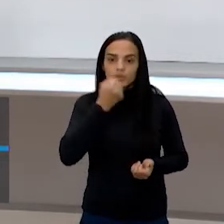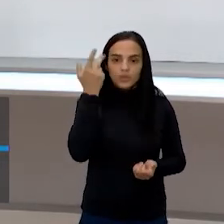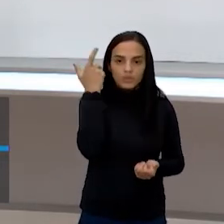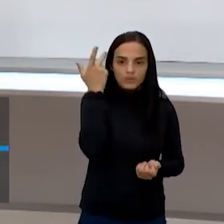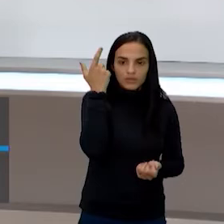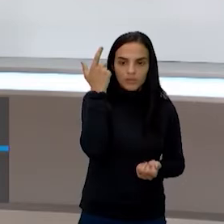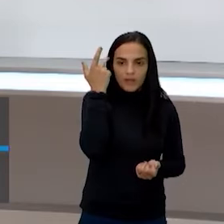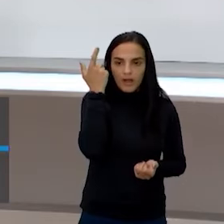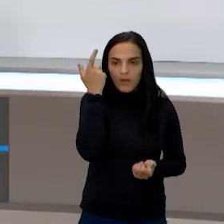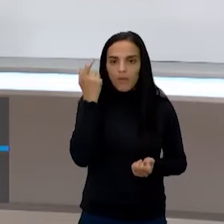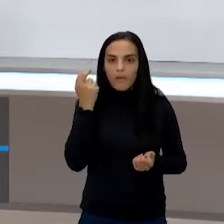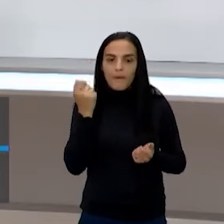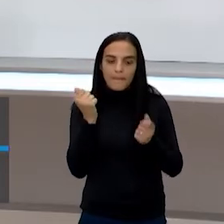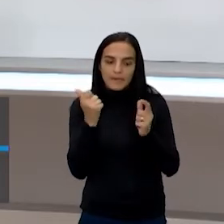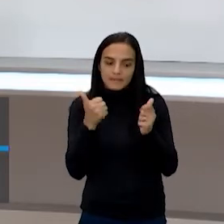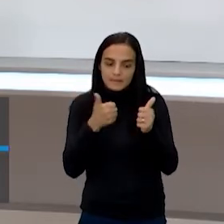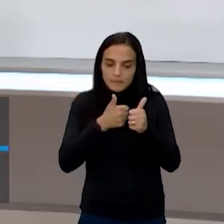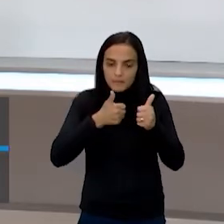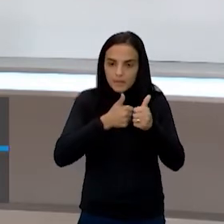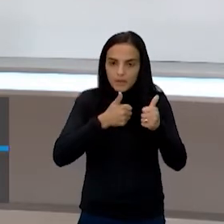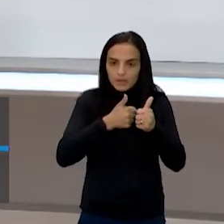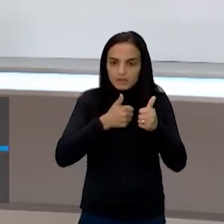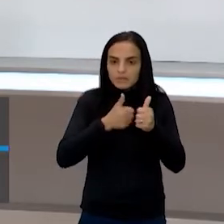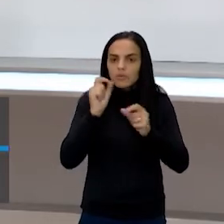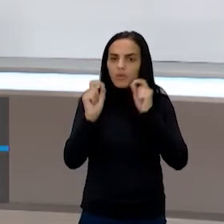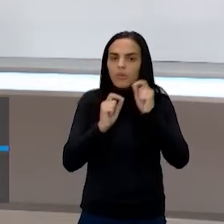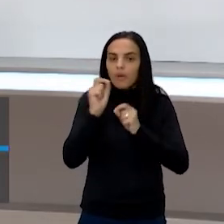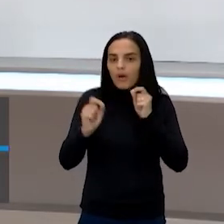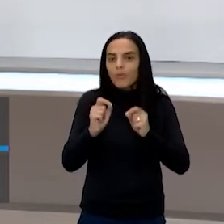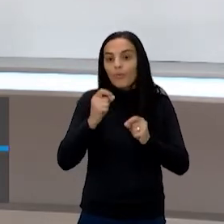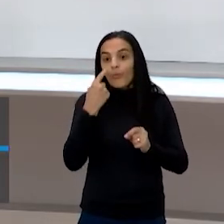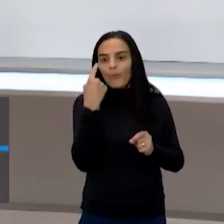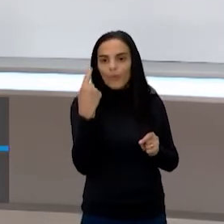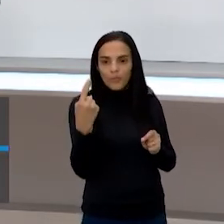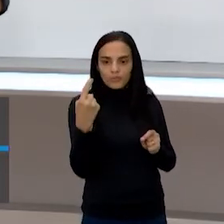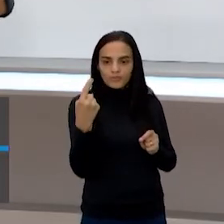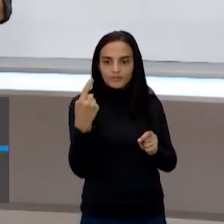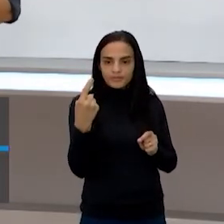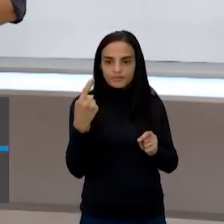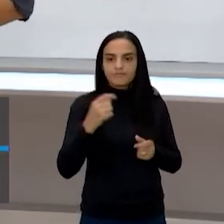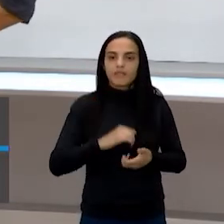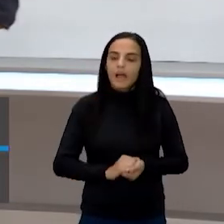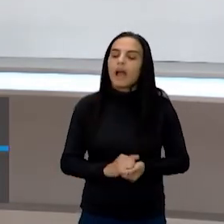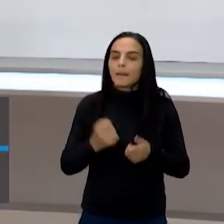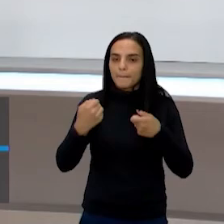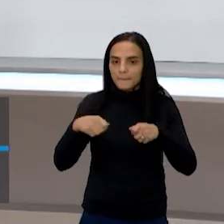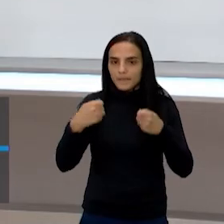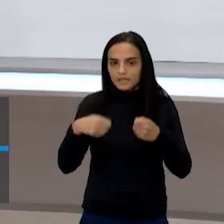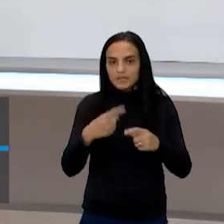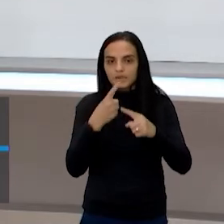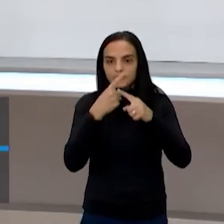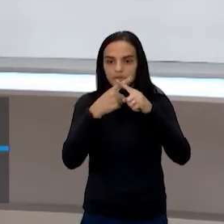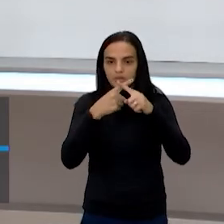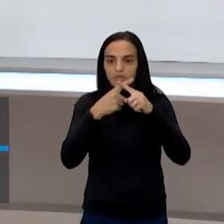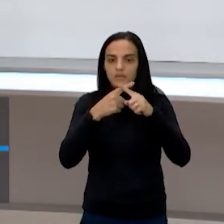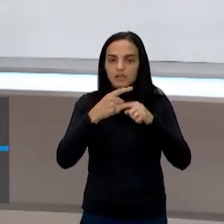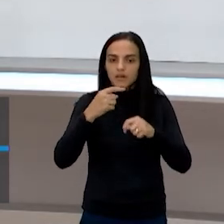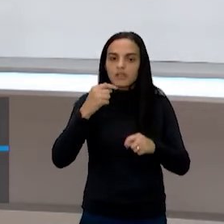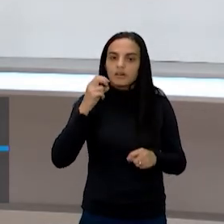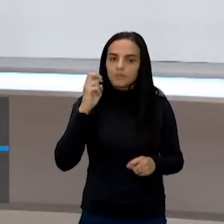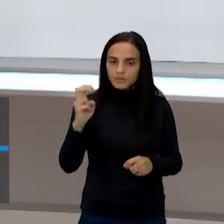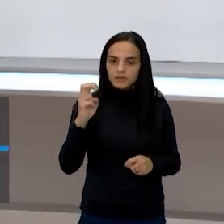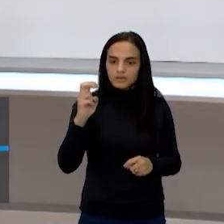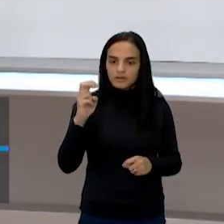mais próximo do 2 décimos. Então, eu vou ter que multiplicar aí os 2 décimos por 5. Como foi multiplicado por 5